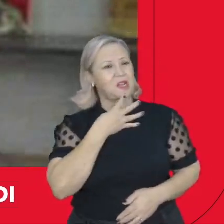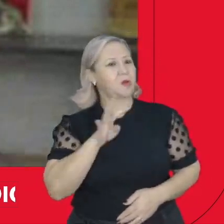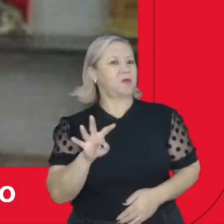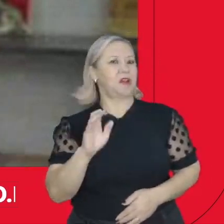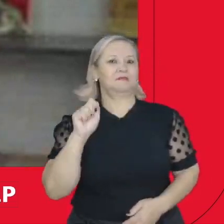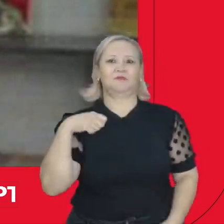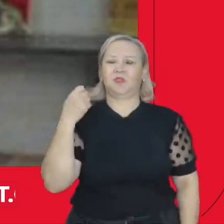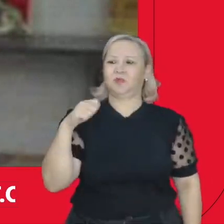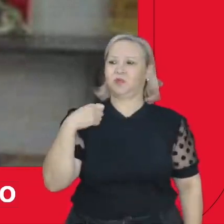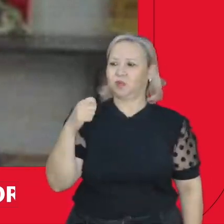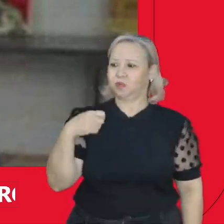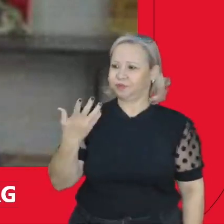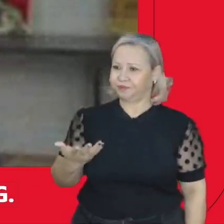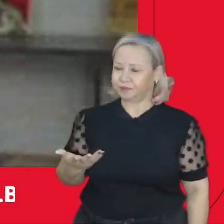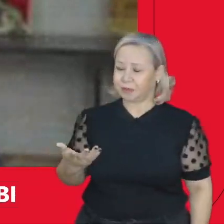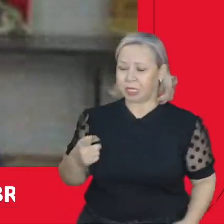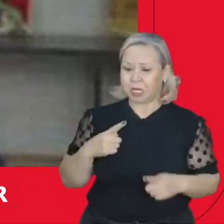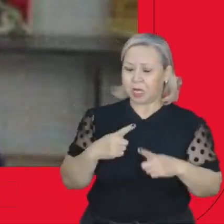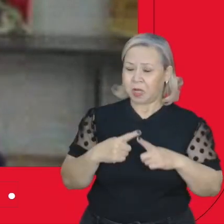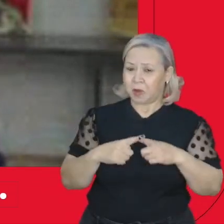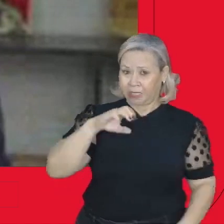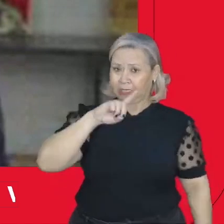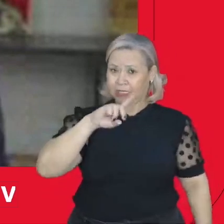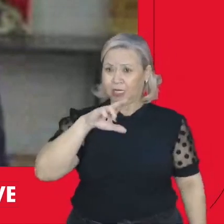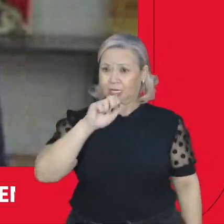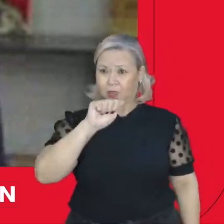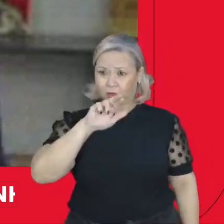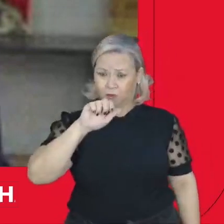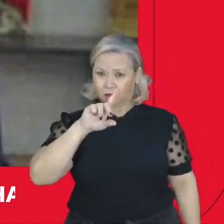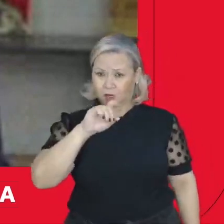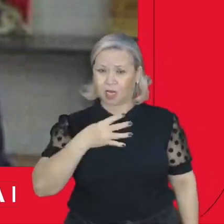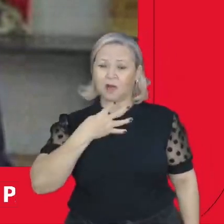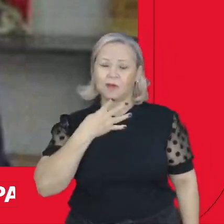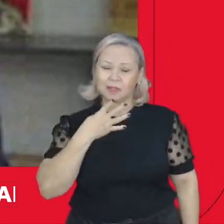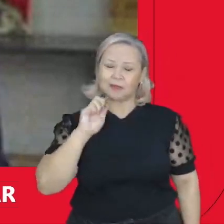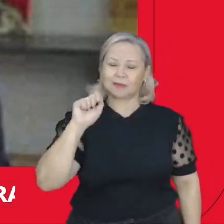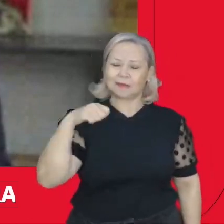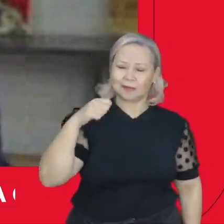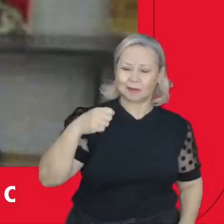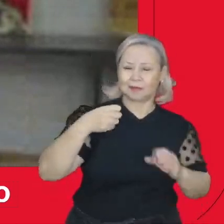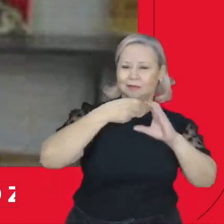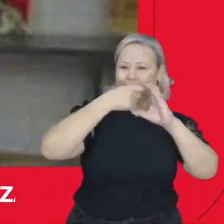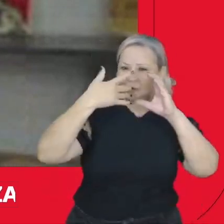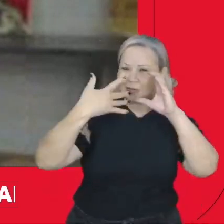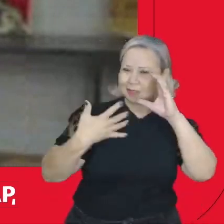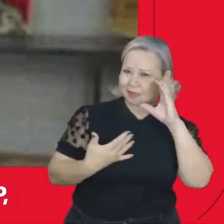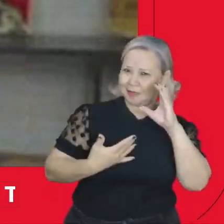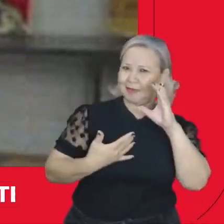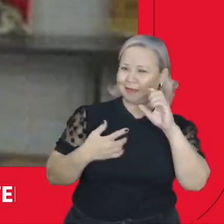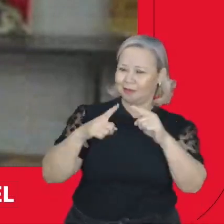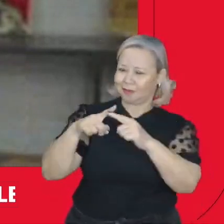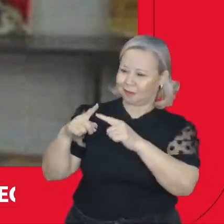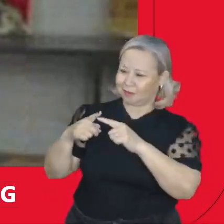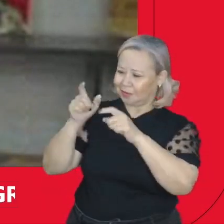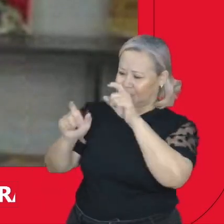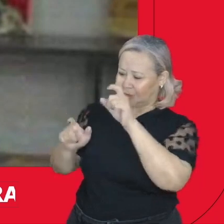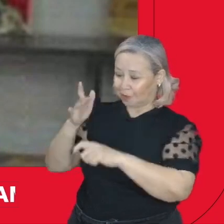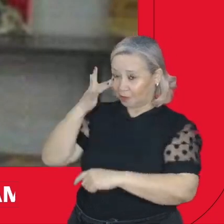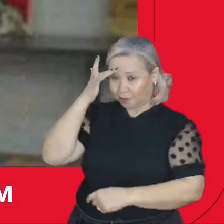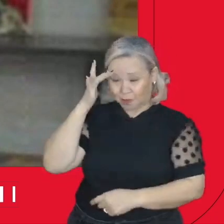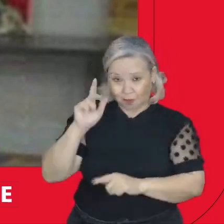Sul. Porque se o Eduardo Leite conhecesse o nosso Rio Grande, as características do nosso povo, ele saberia que para